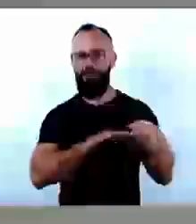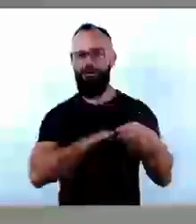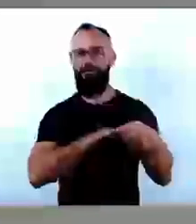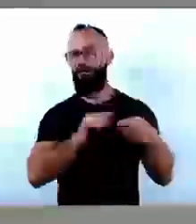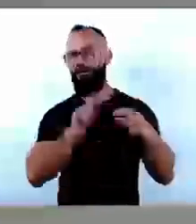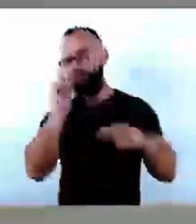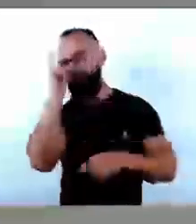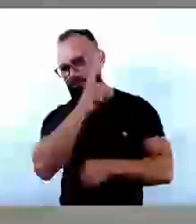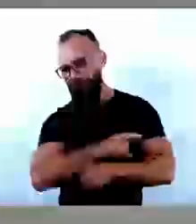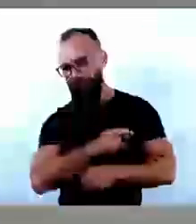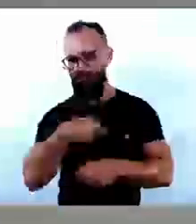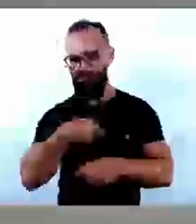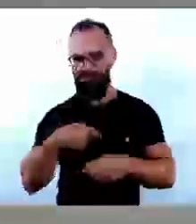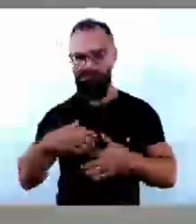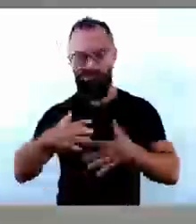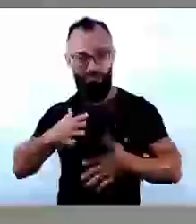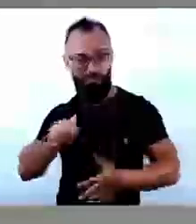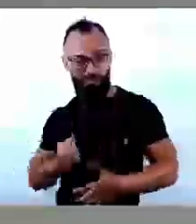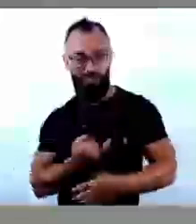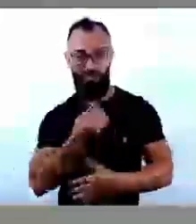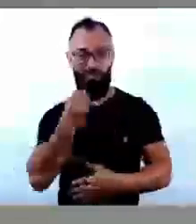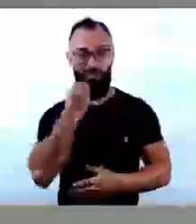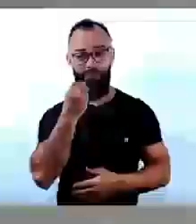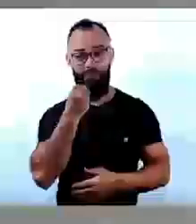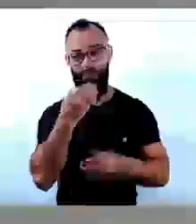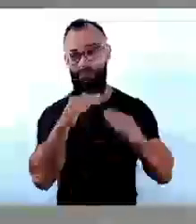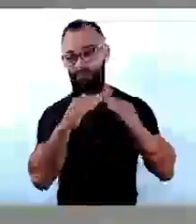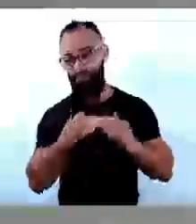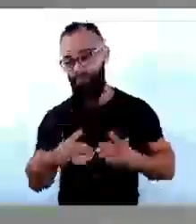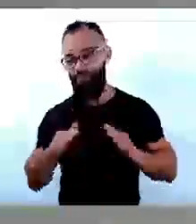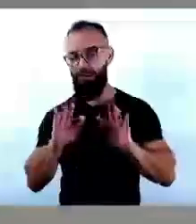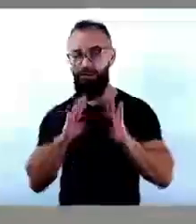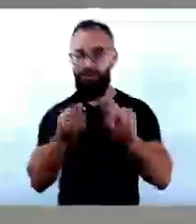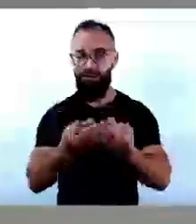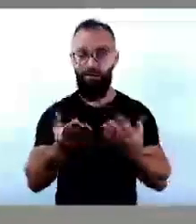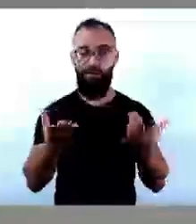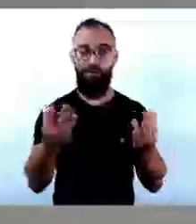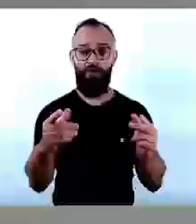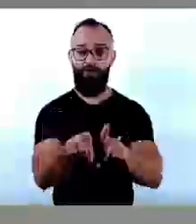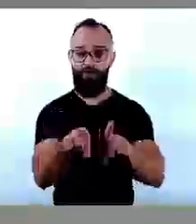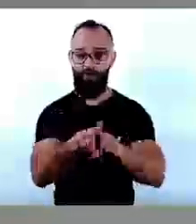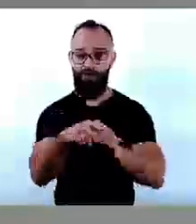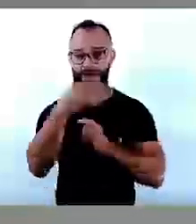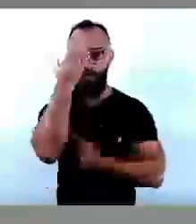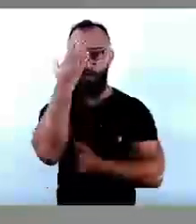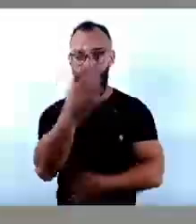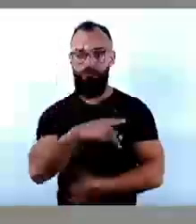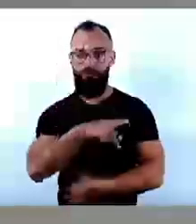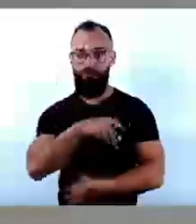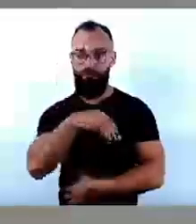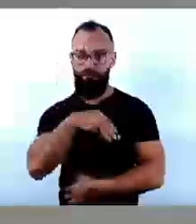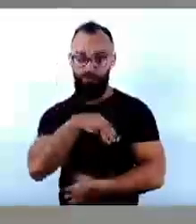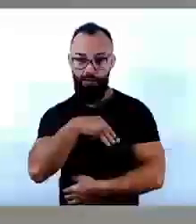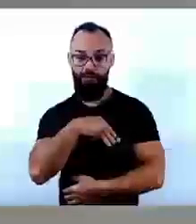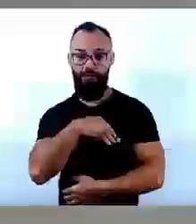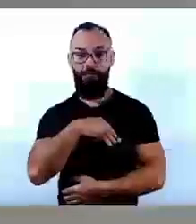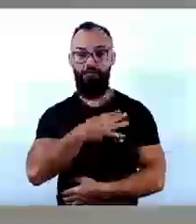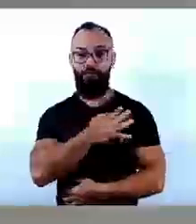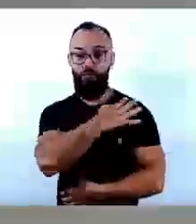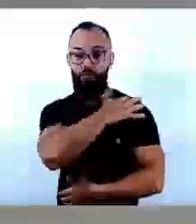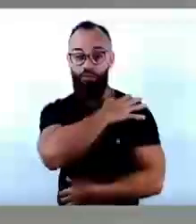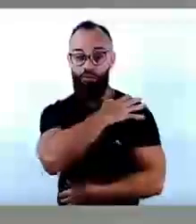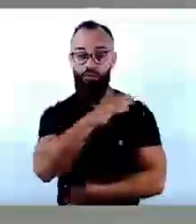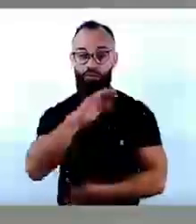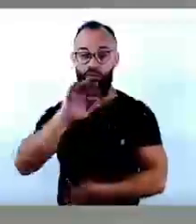com as suas família descansando mas foram parceiros foram lá presente e agradecer também a PM na pessoa do coronel Jader por prontamente